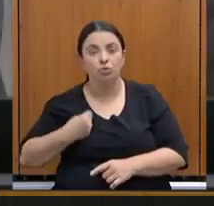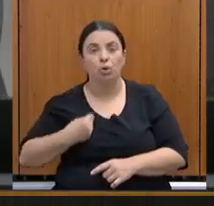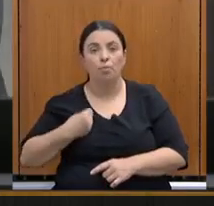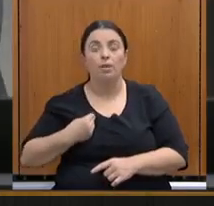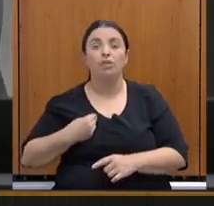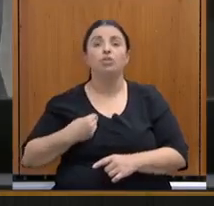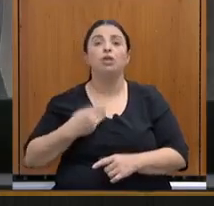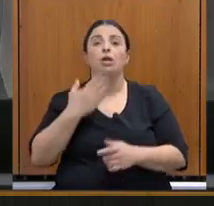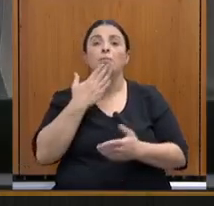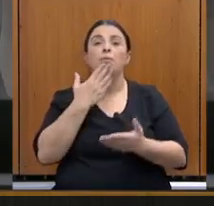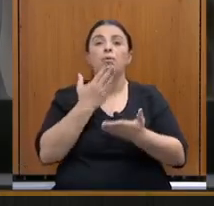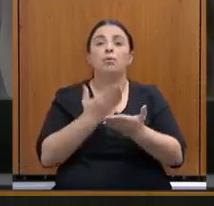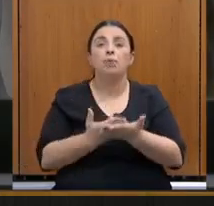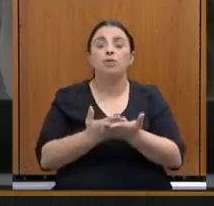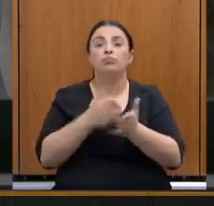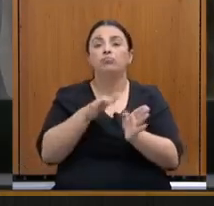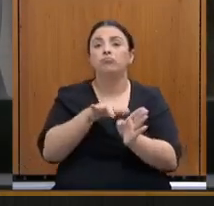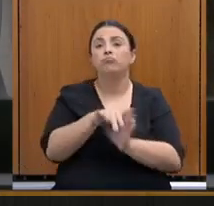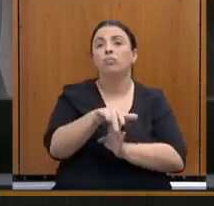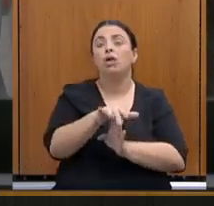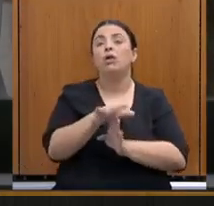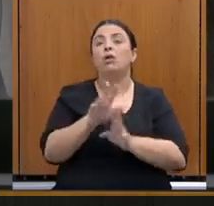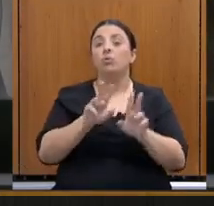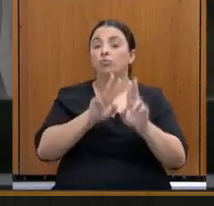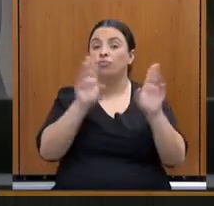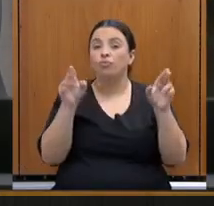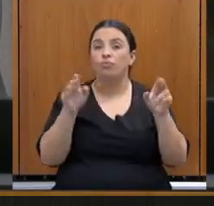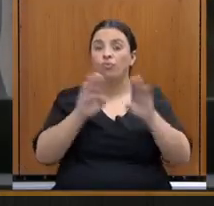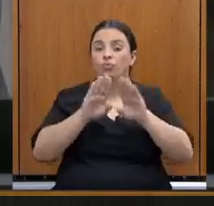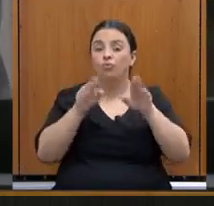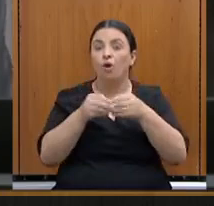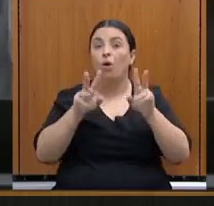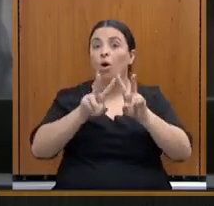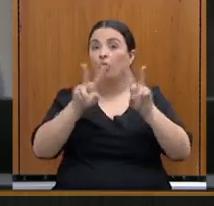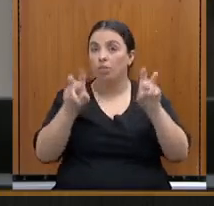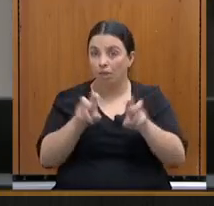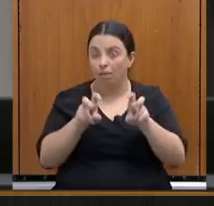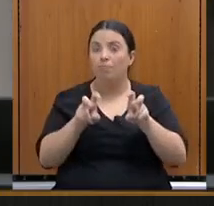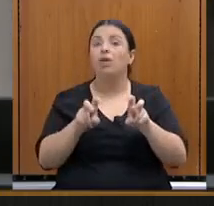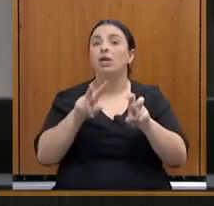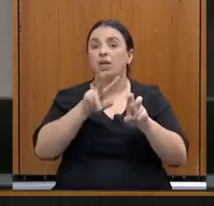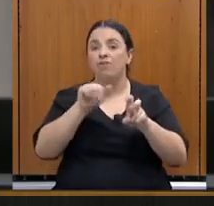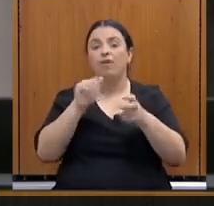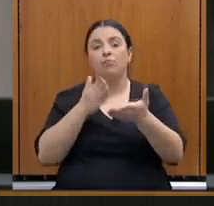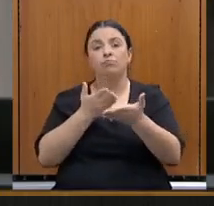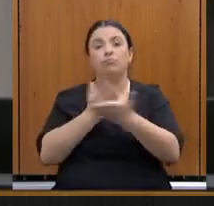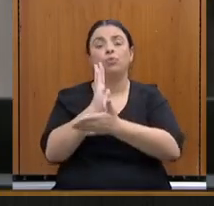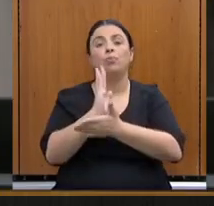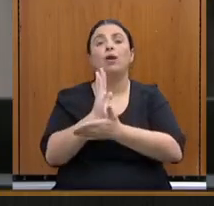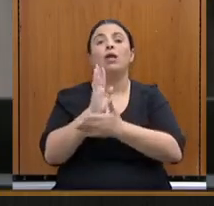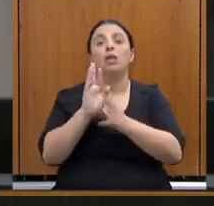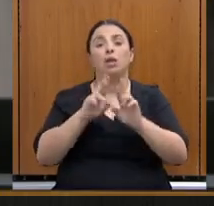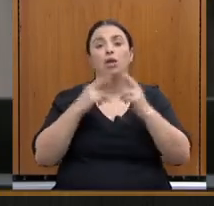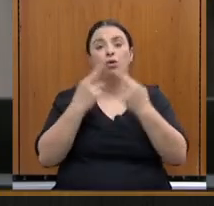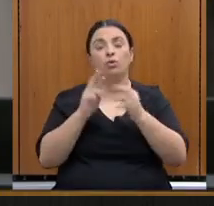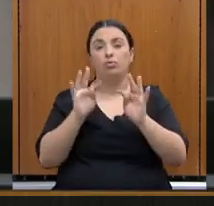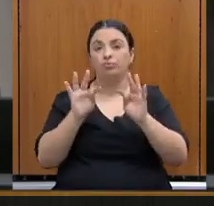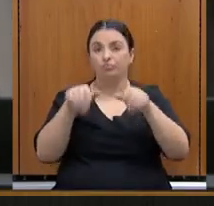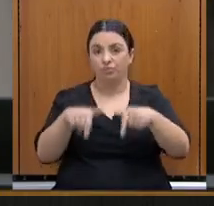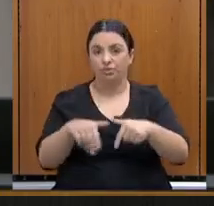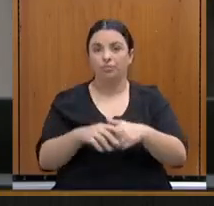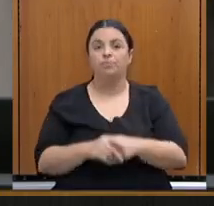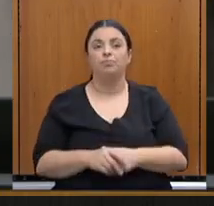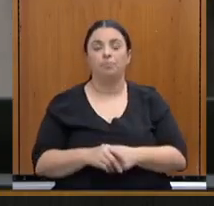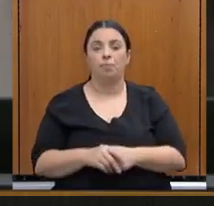abordado, que serão deliberadas ao final desta reunião. Bem, então, essas